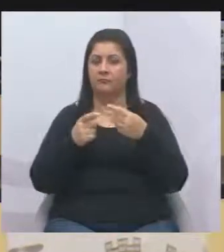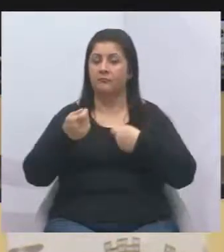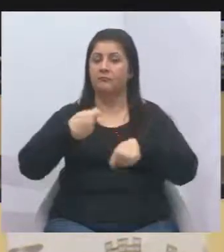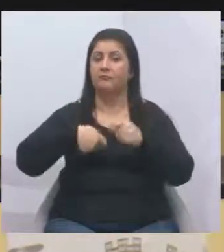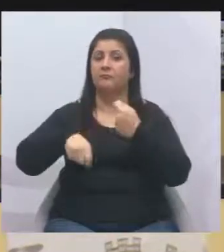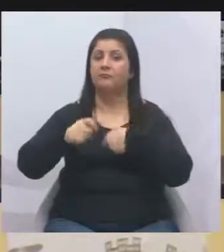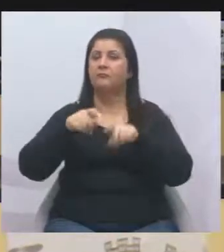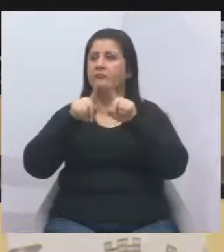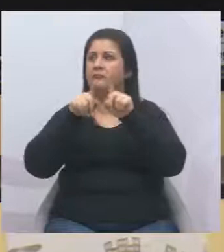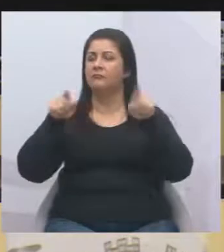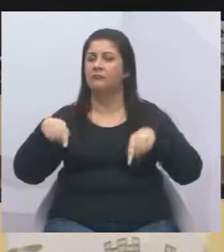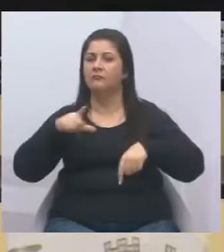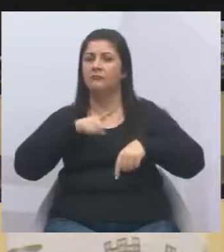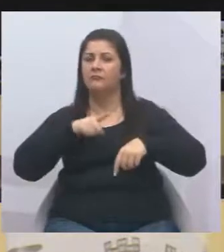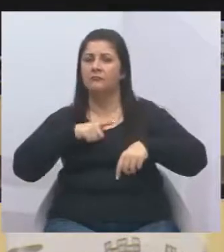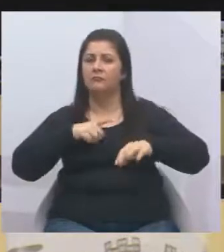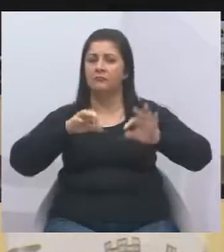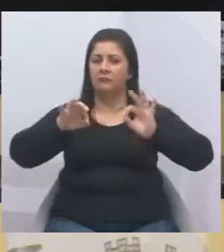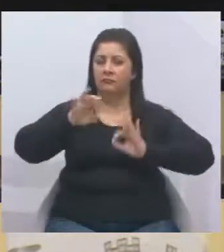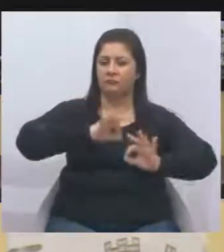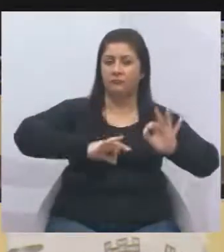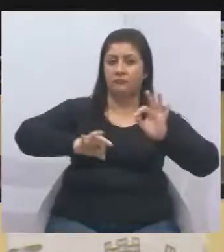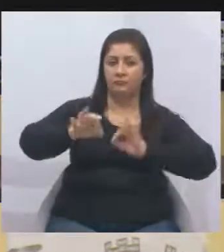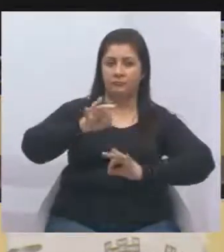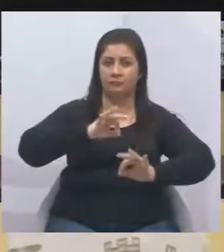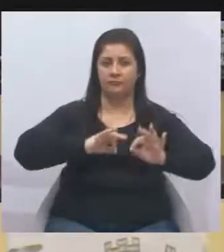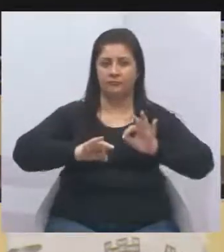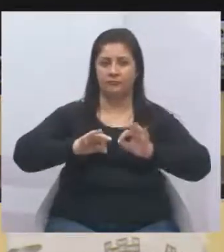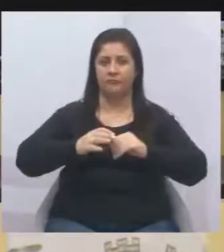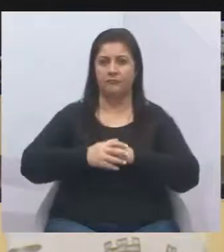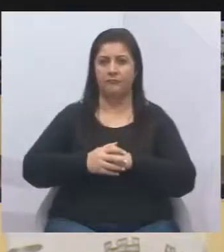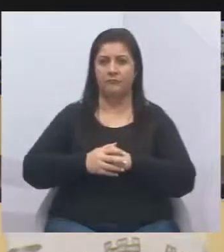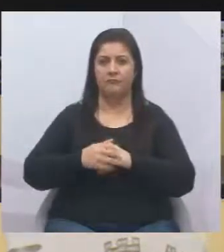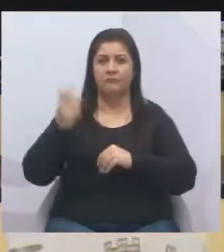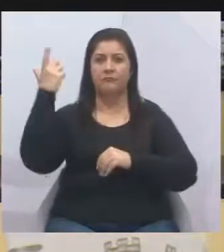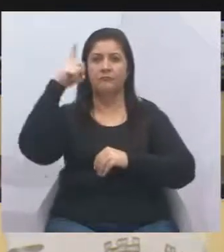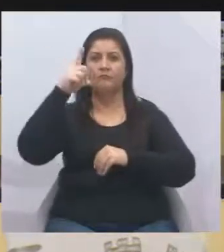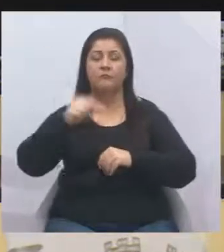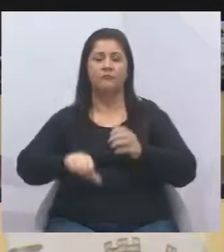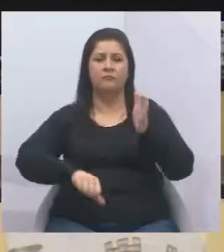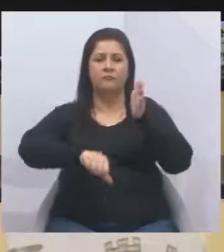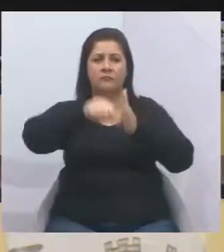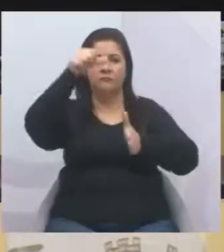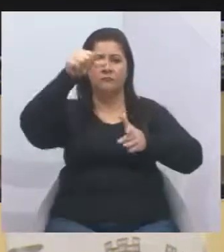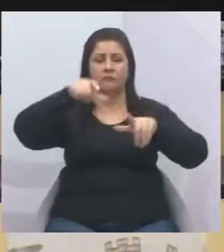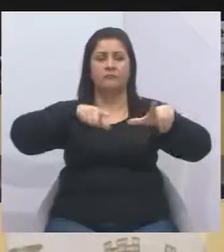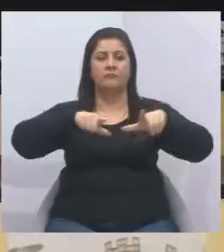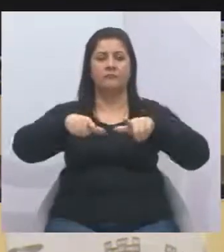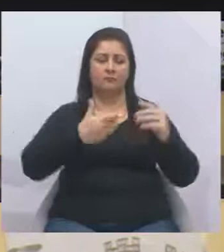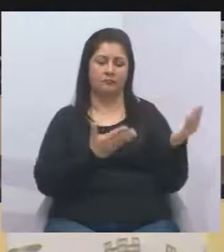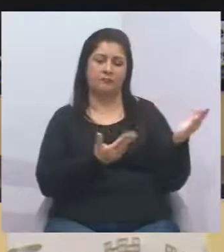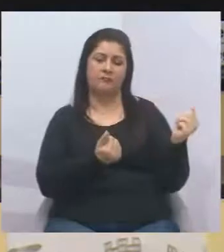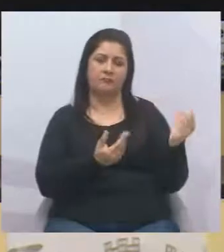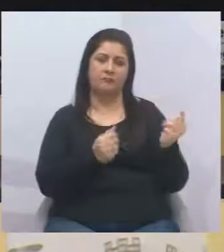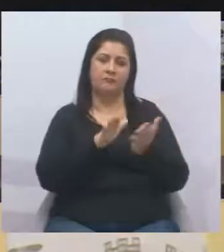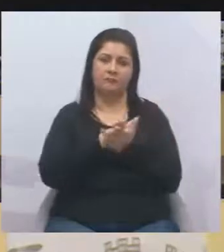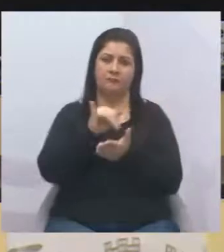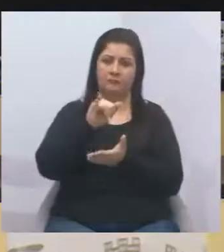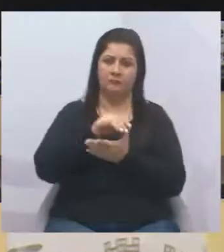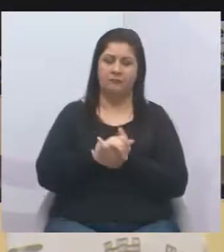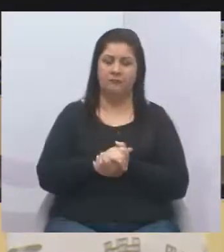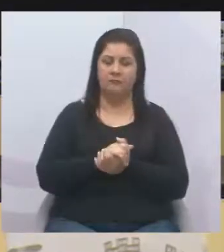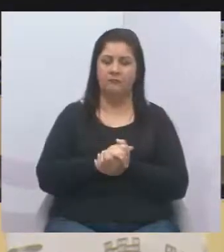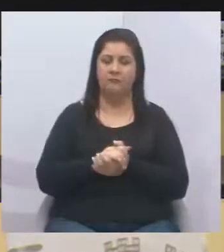possui algum programa que objetiva garantir a primeira oportunidade de emprego aos jovens do município de Jacareí?